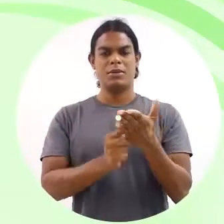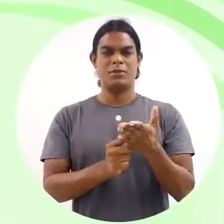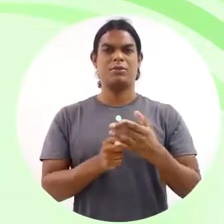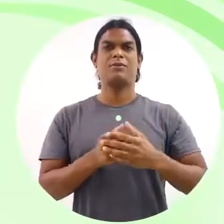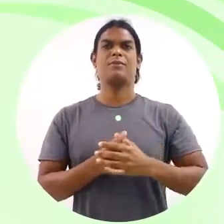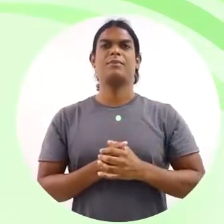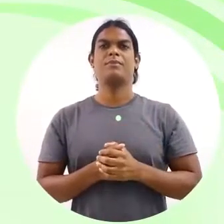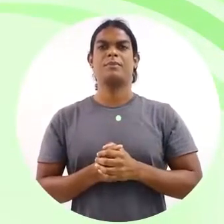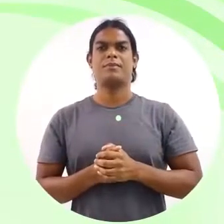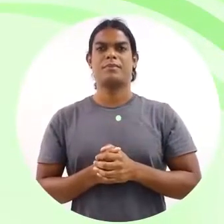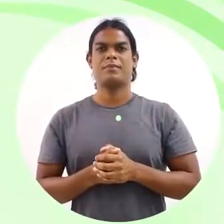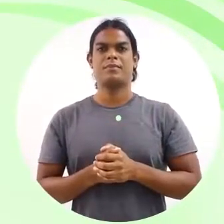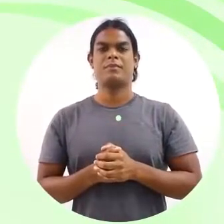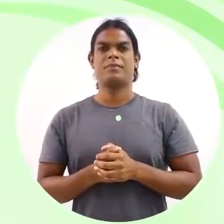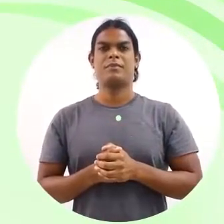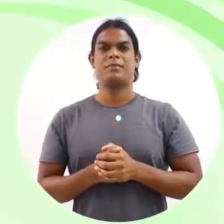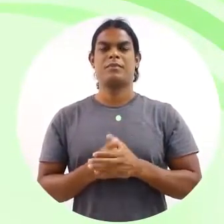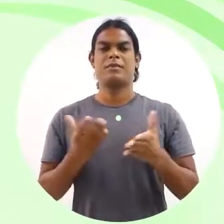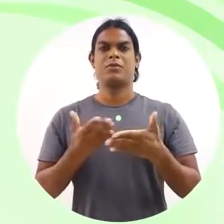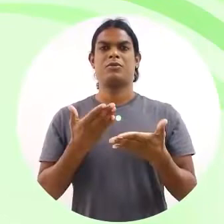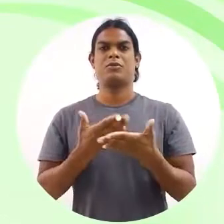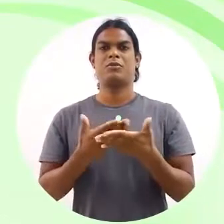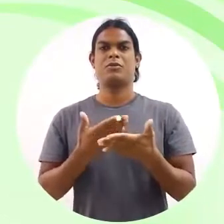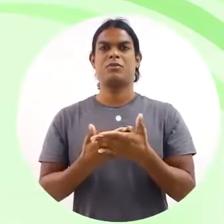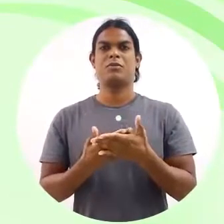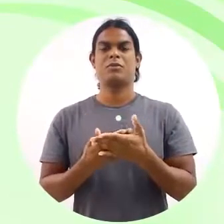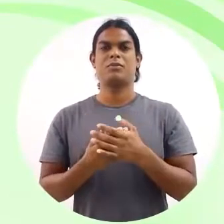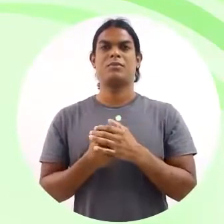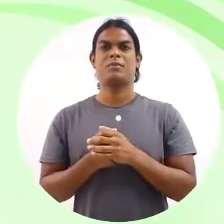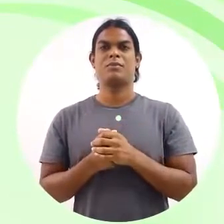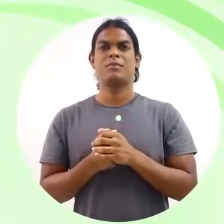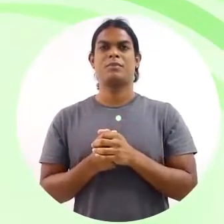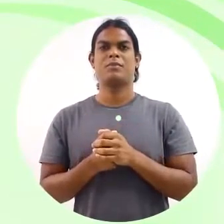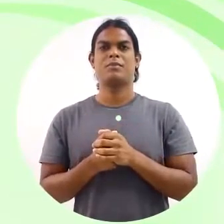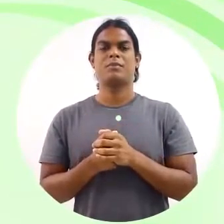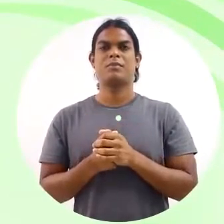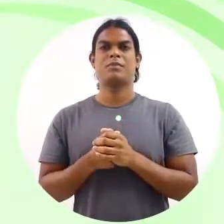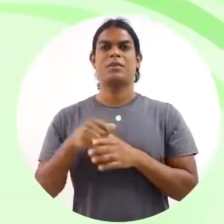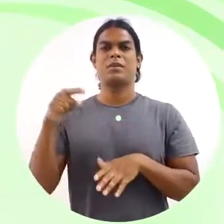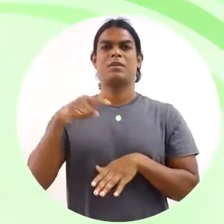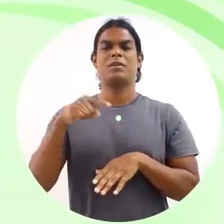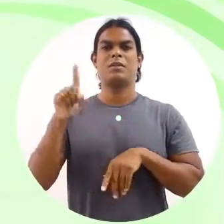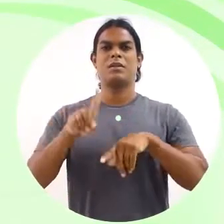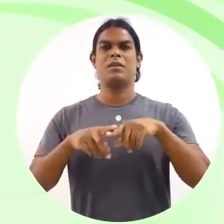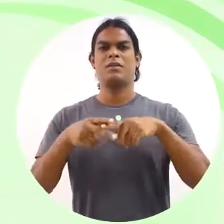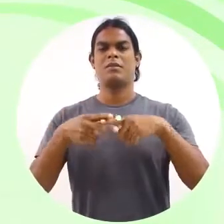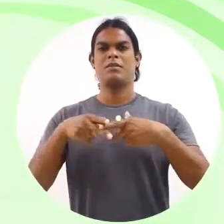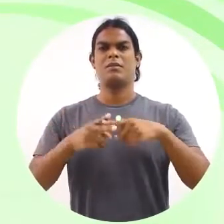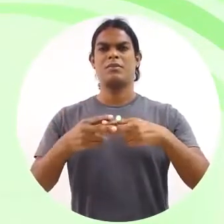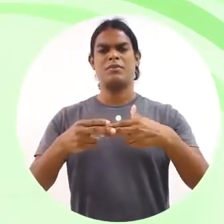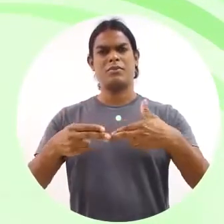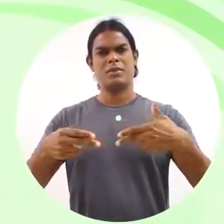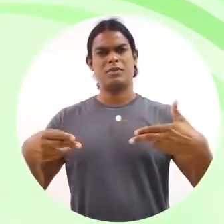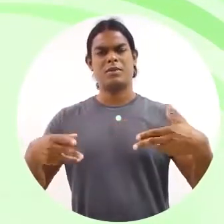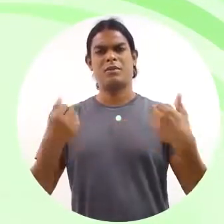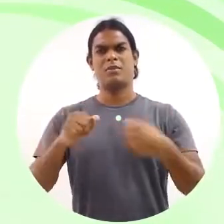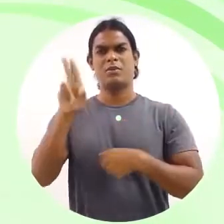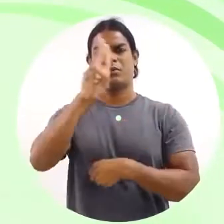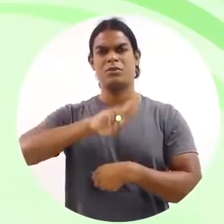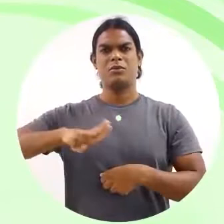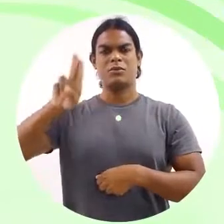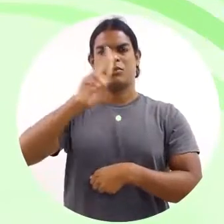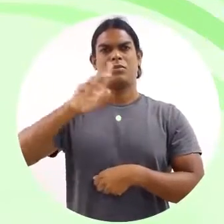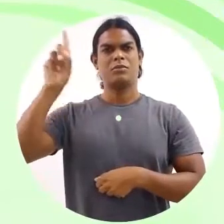mobcast. Agora nós vamos falar um pouco conceitualmente sobre essas ferramentas que nós podemos usar no nosso dia a